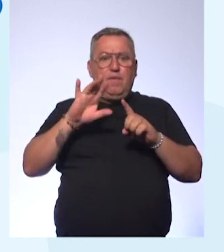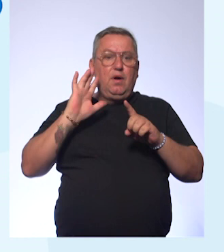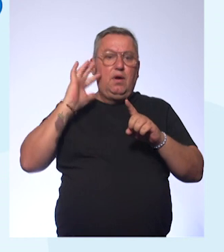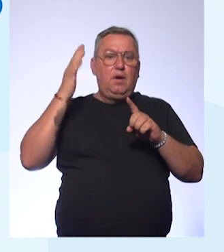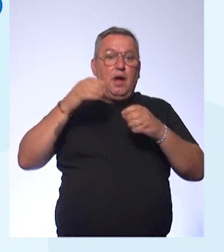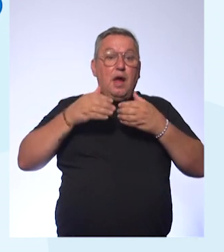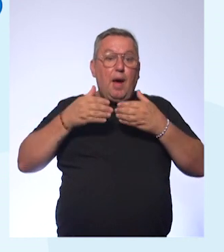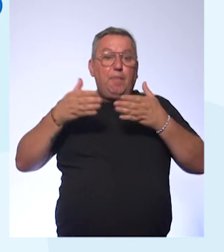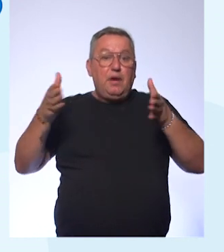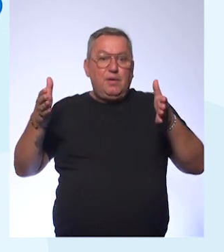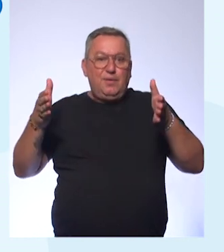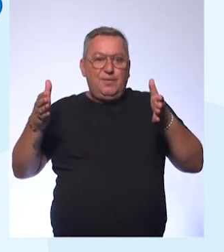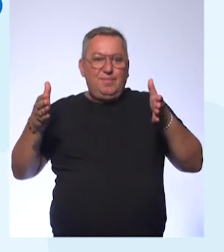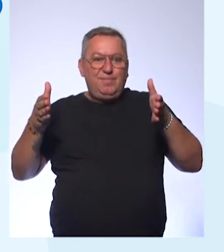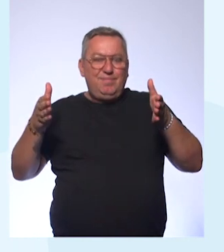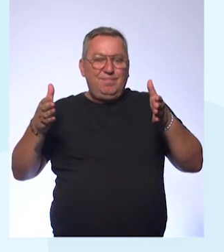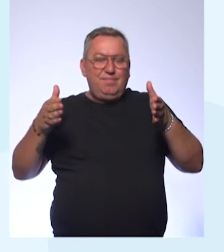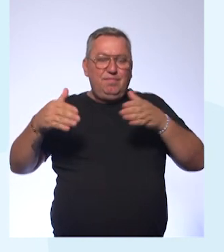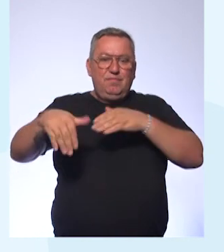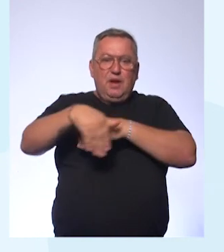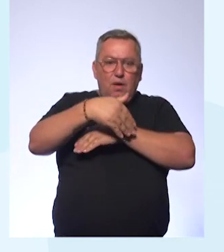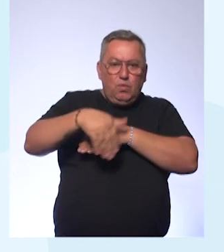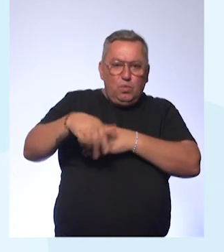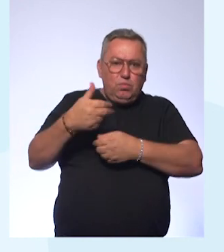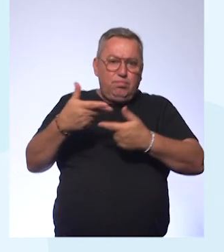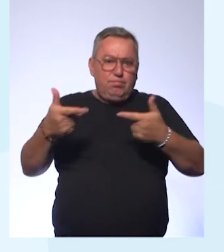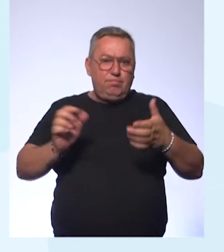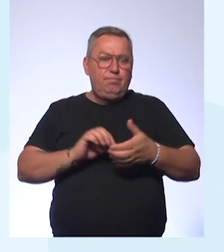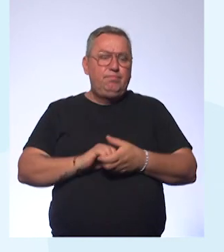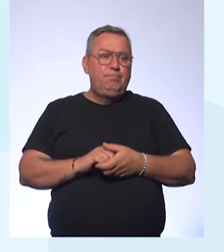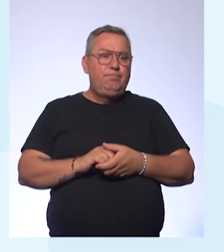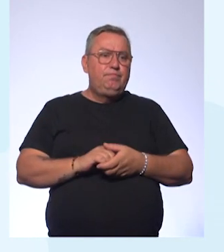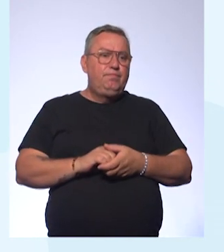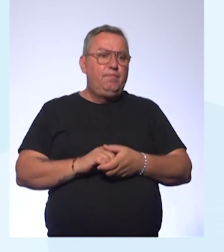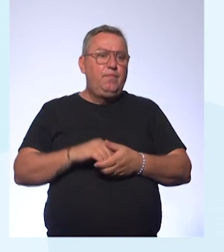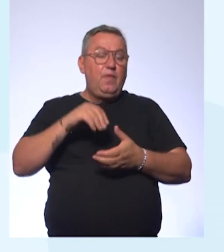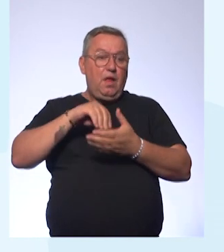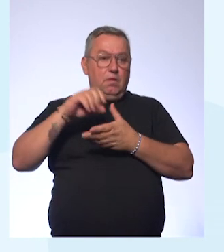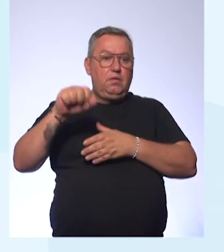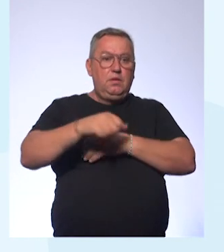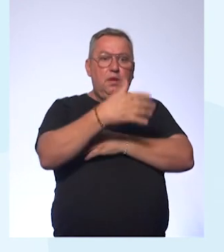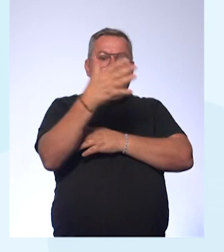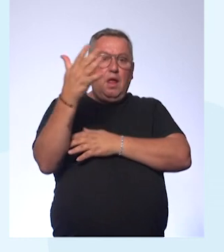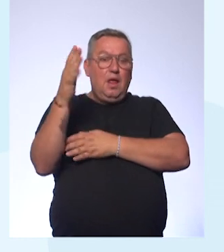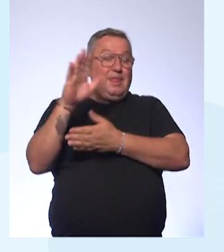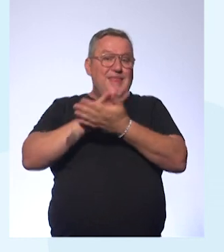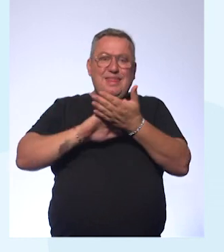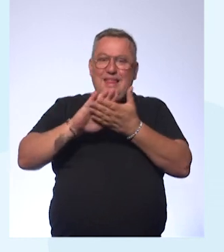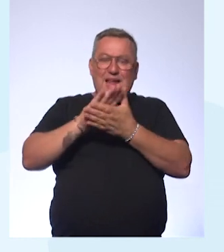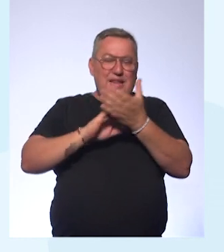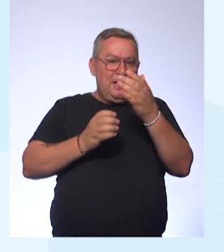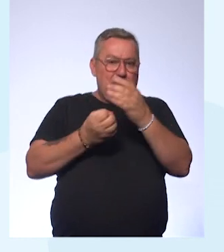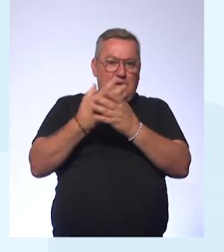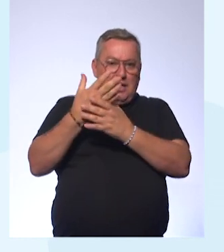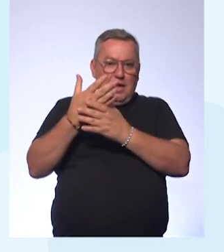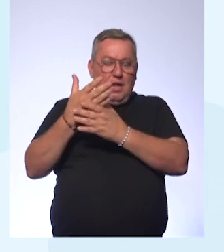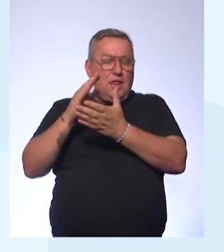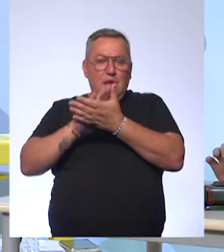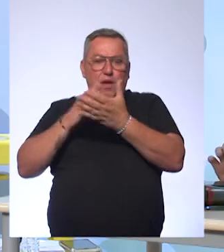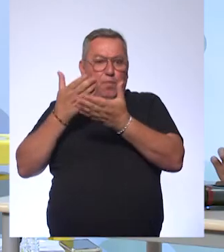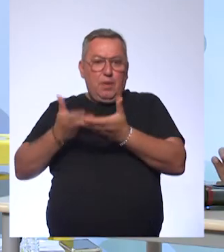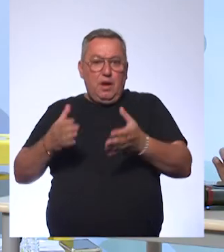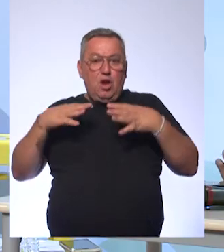ambiente aberto, ok? Na natureza, nada se cria, nada se perde, tudo